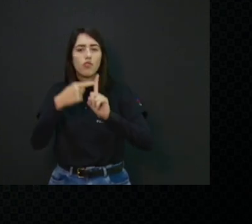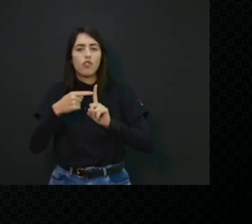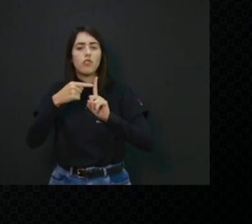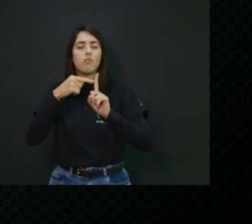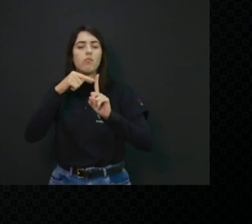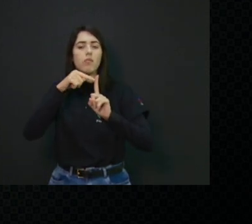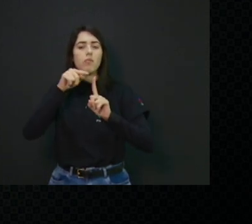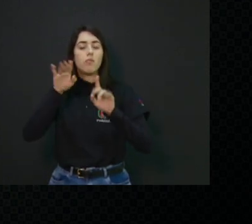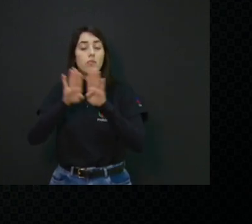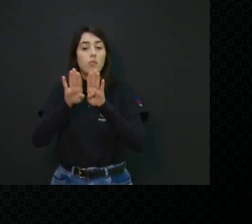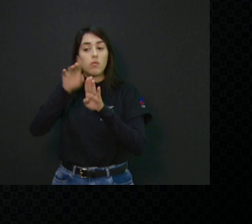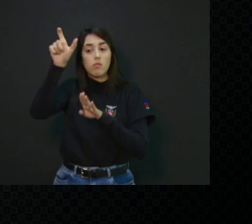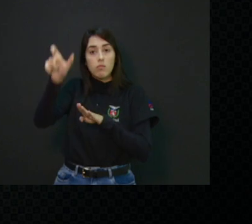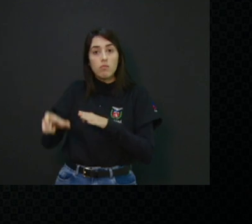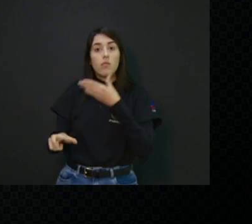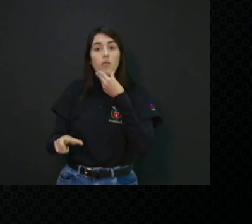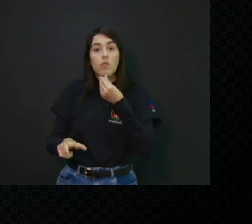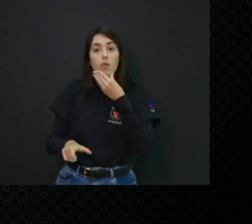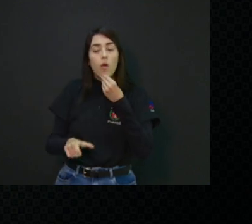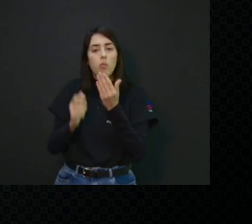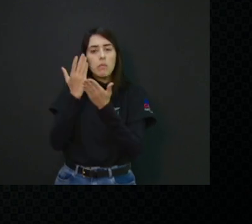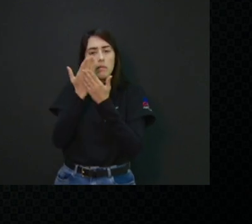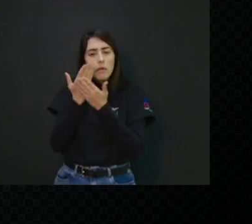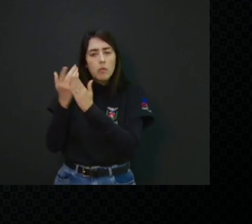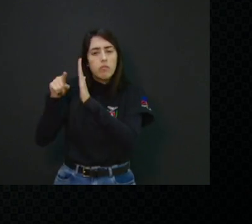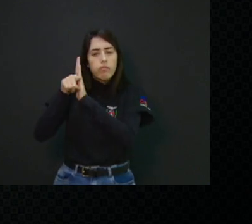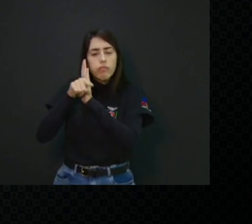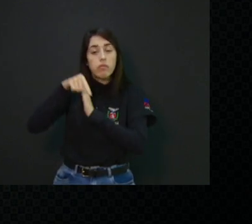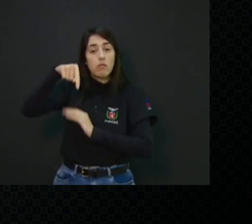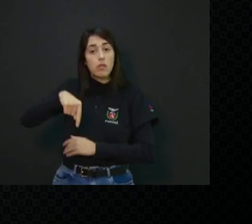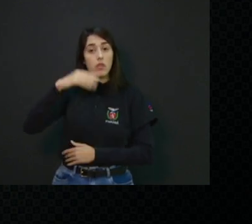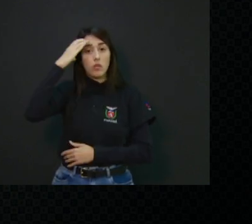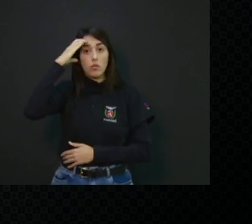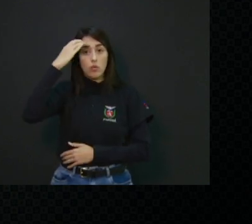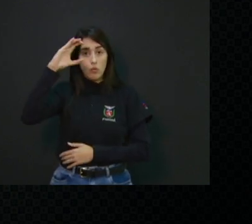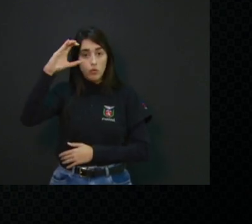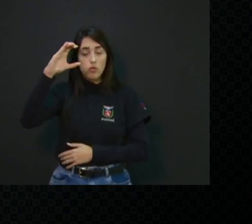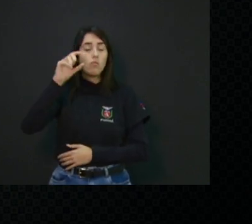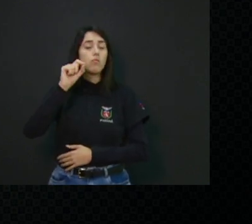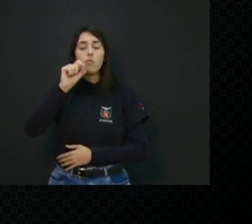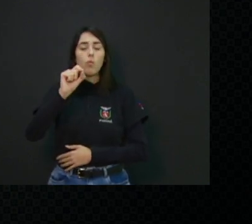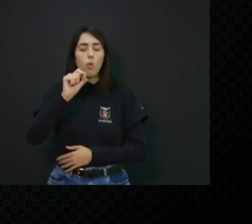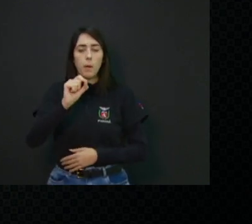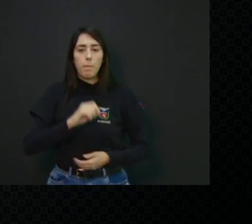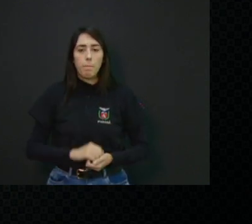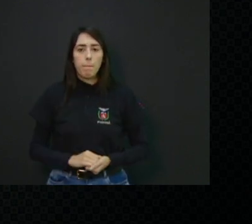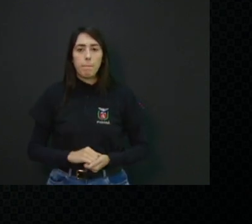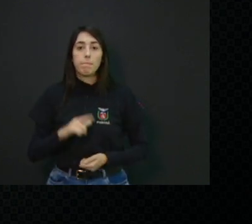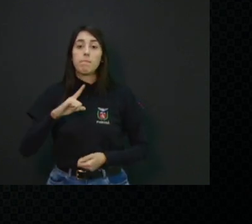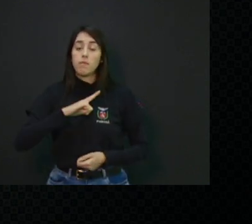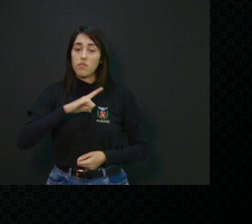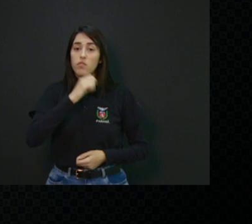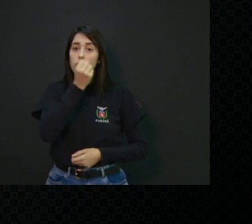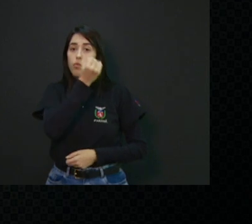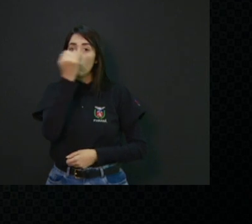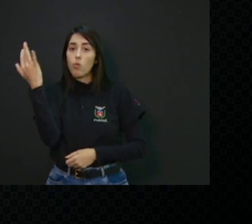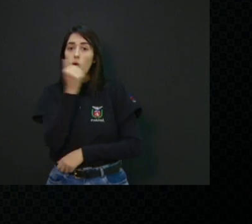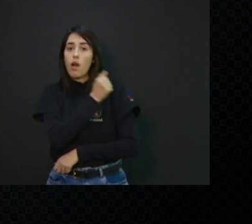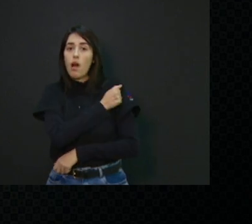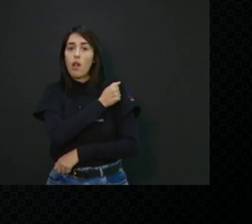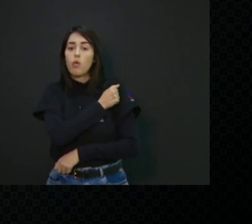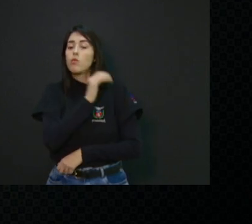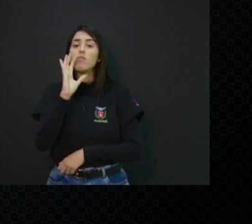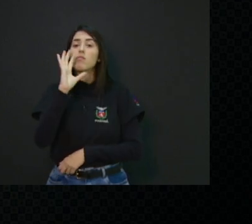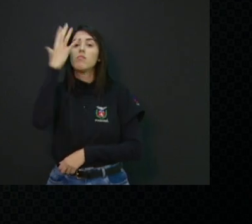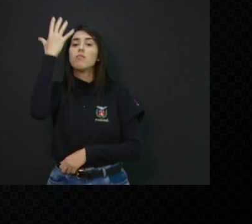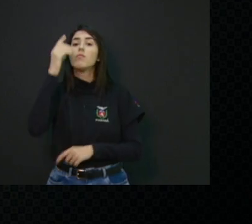fez, né, por uma causa, aqui em Curitiba a gente tem, tinha alunos, né, que a causa era